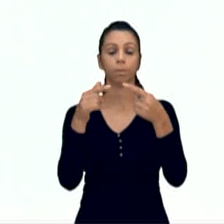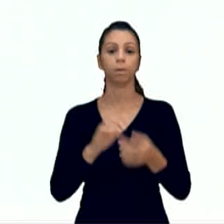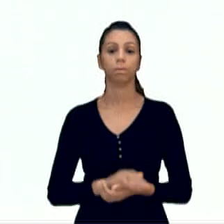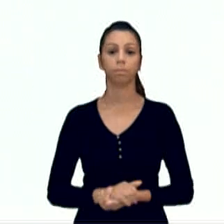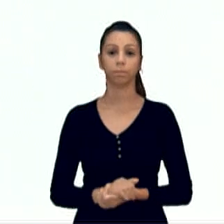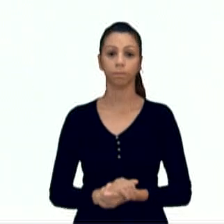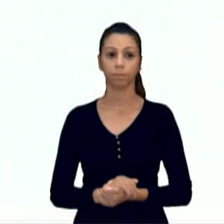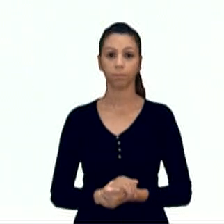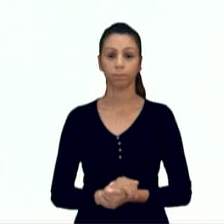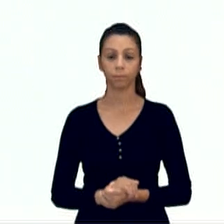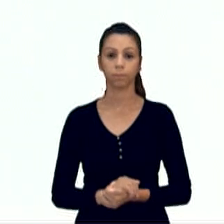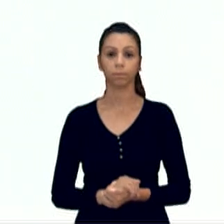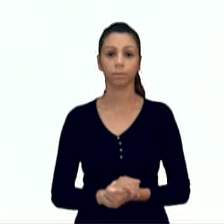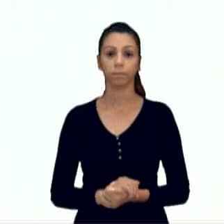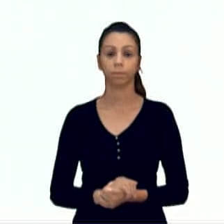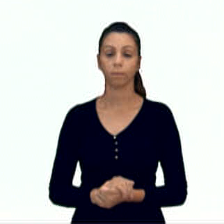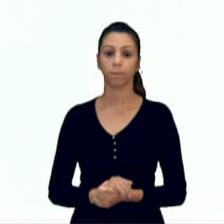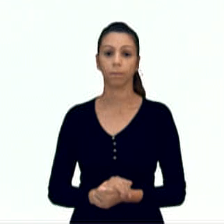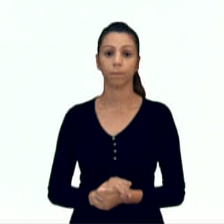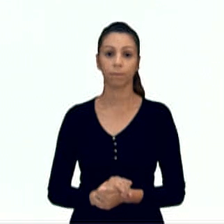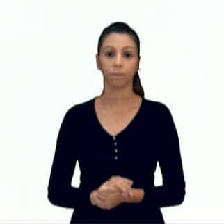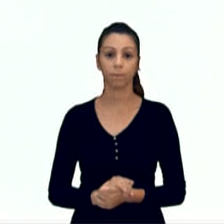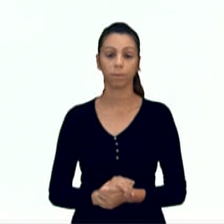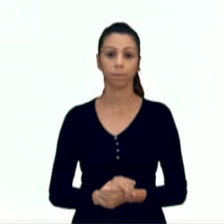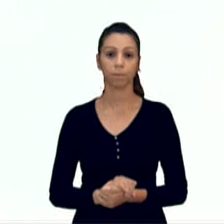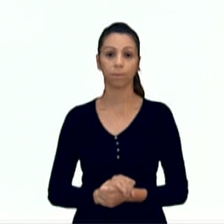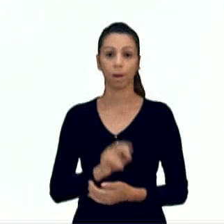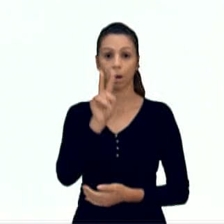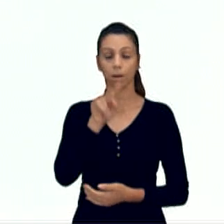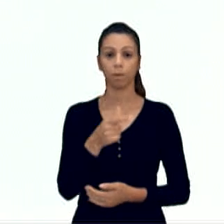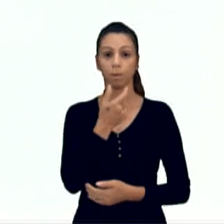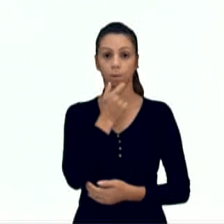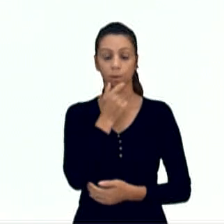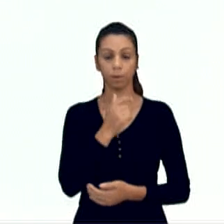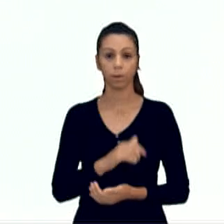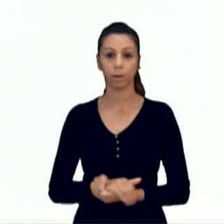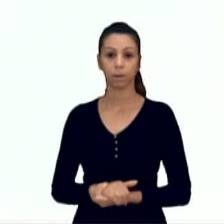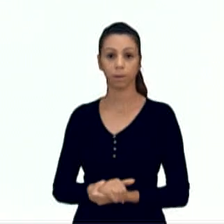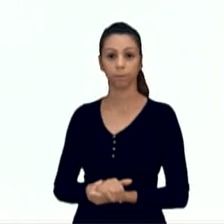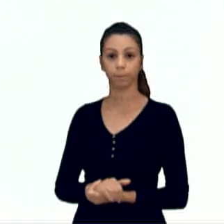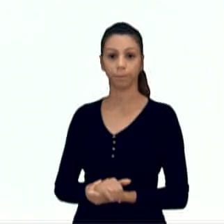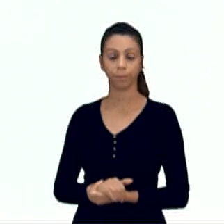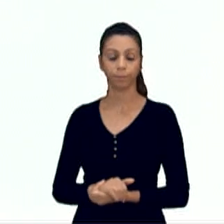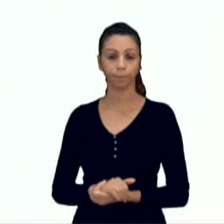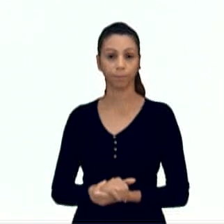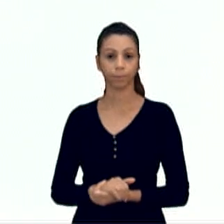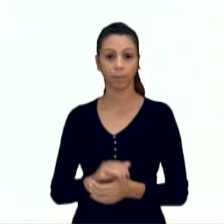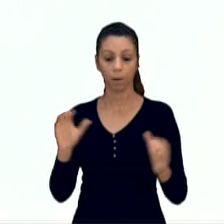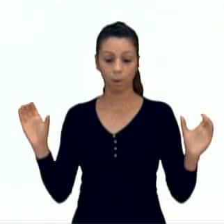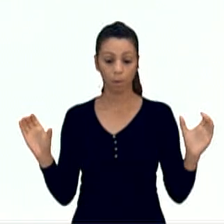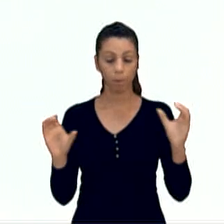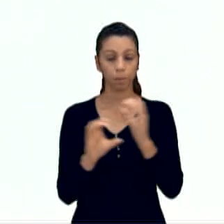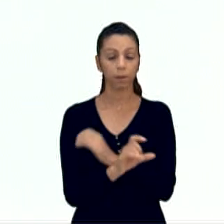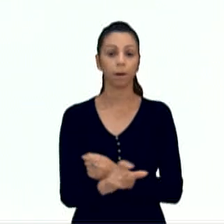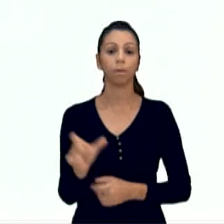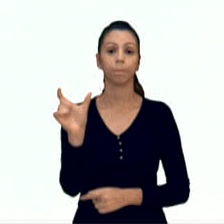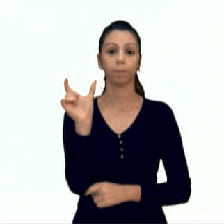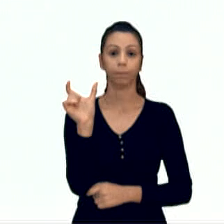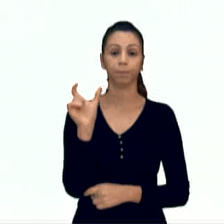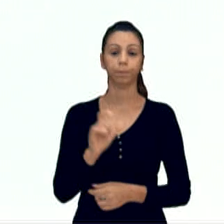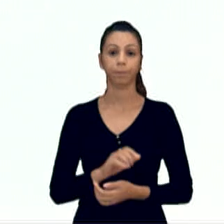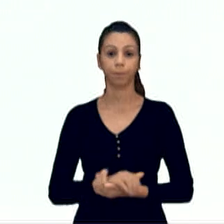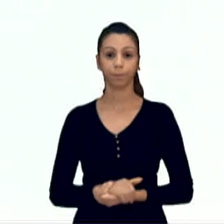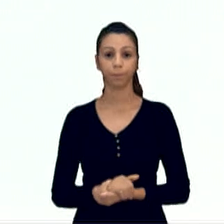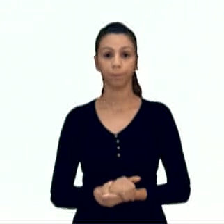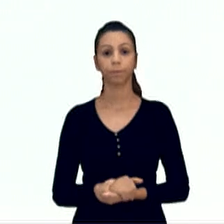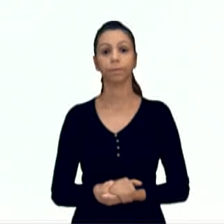B, she walks on, doesn't, e aí vocês vão completar com a palavra, he pretends he can't hear